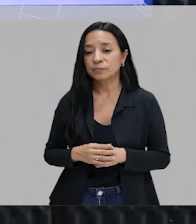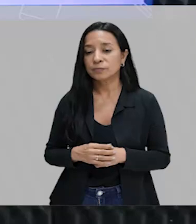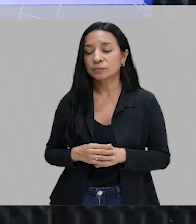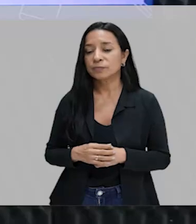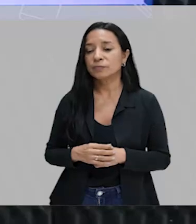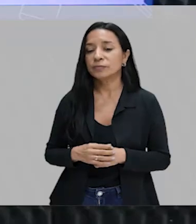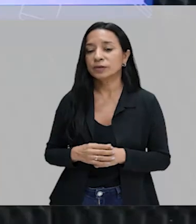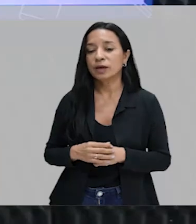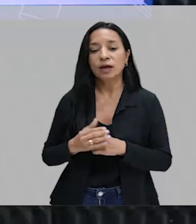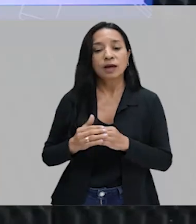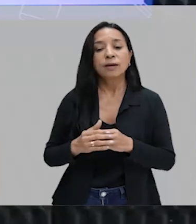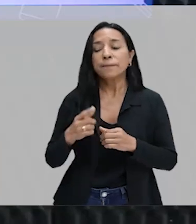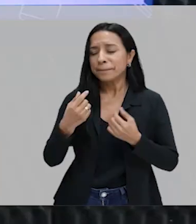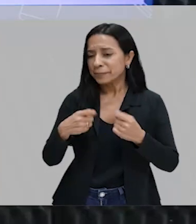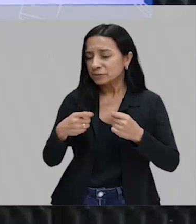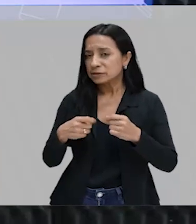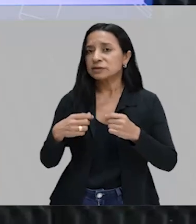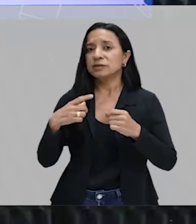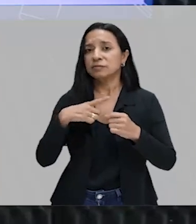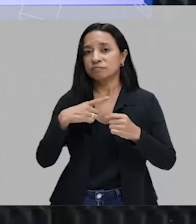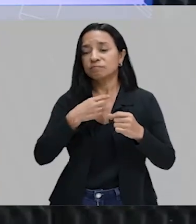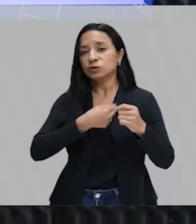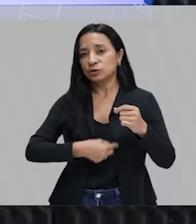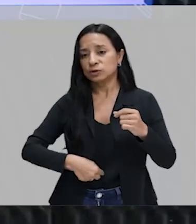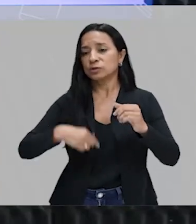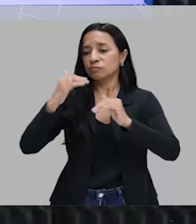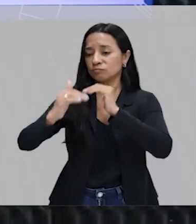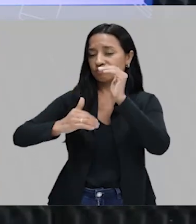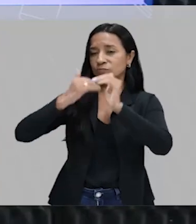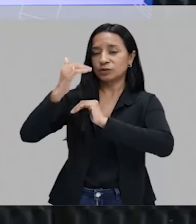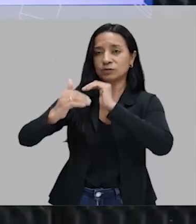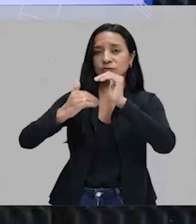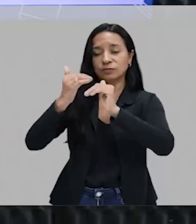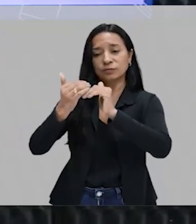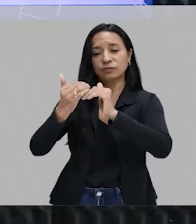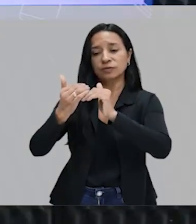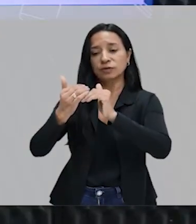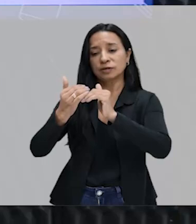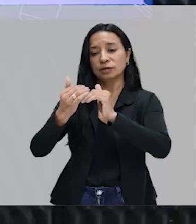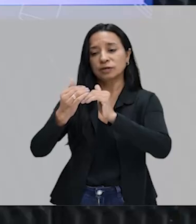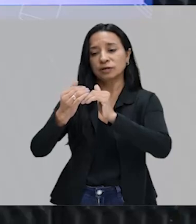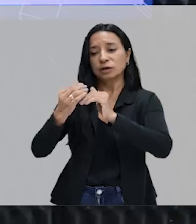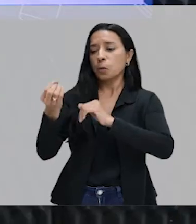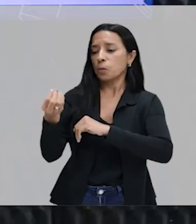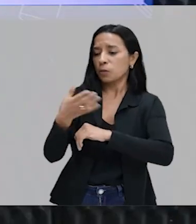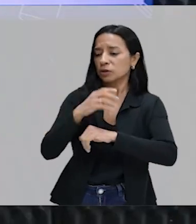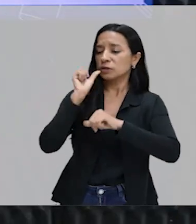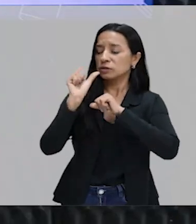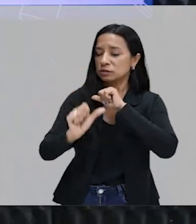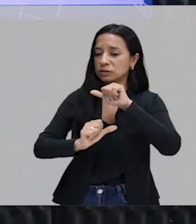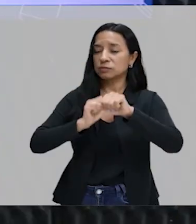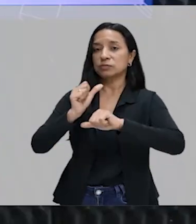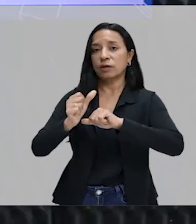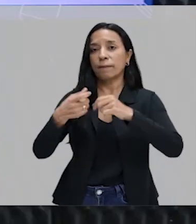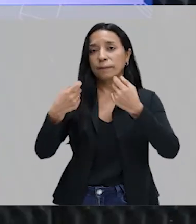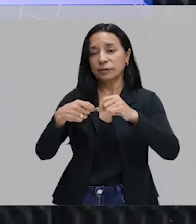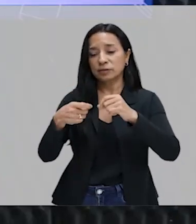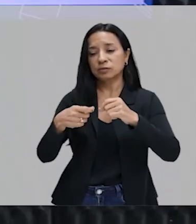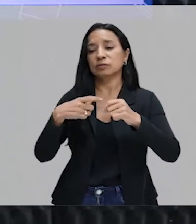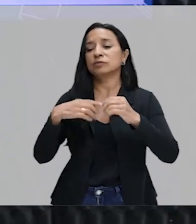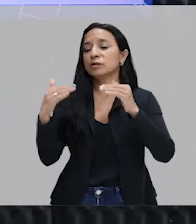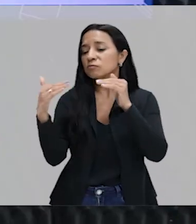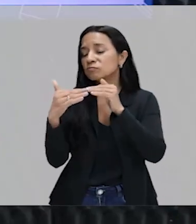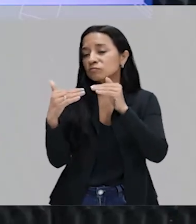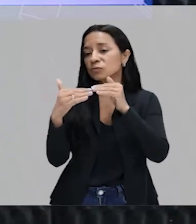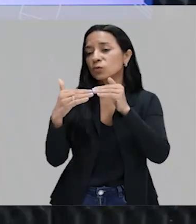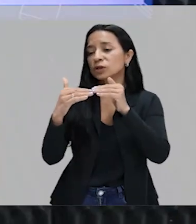Isso não. Tanto prova que a China, para poder desenvolver, para poder se modernizar, ela teve que ter contatos